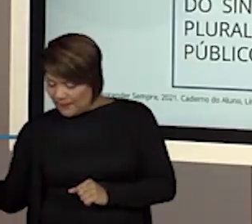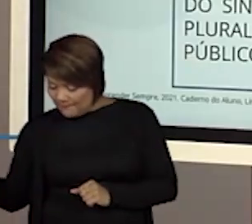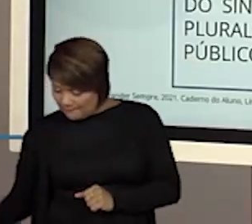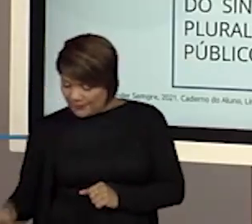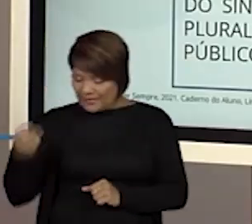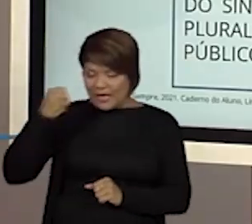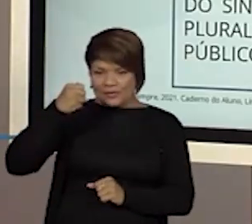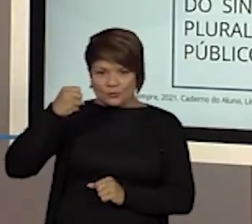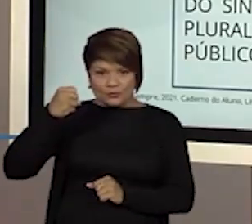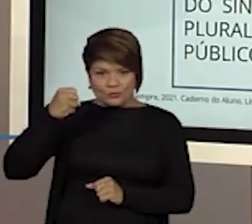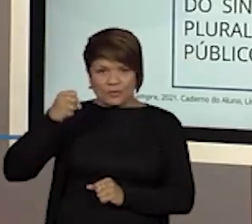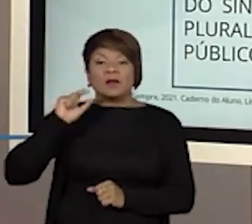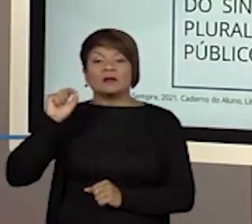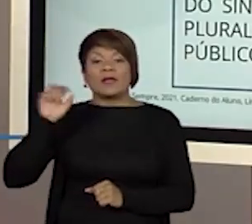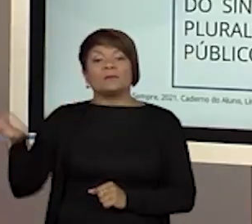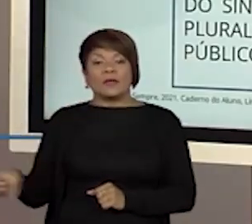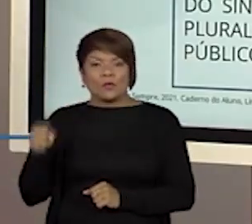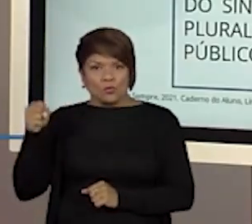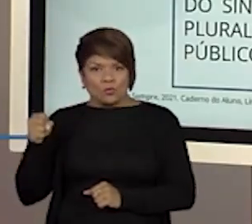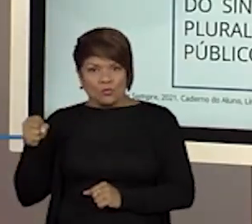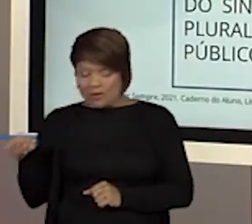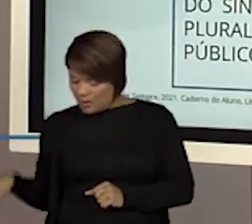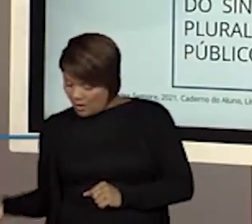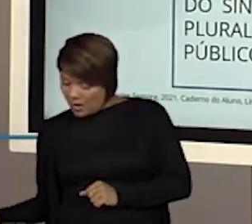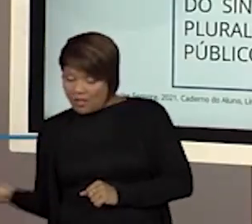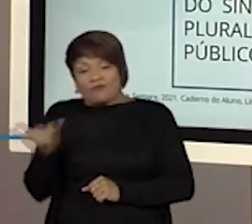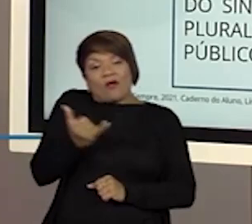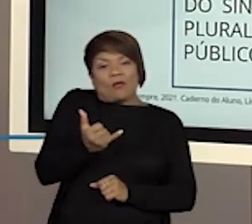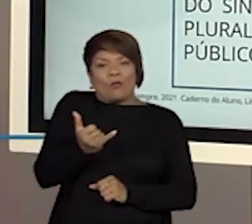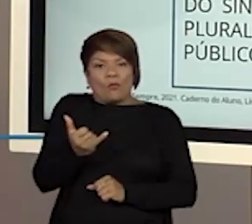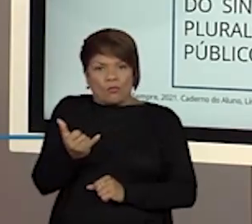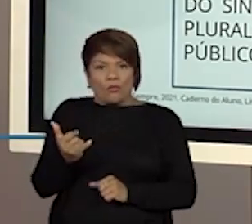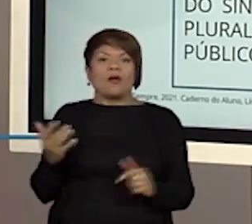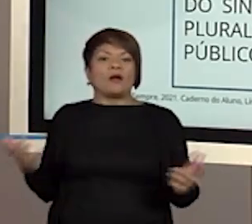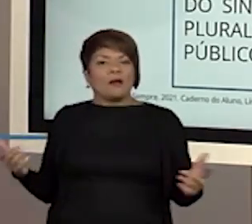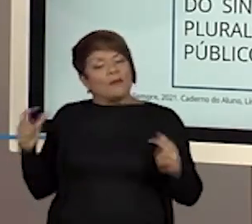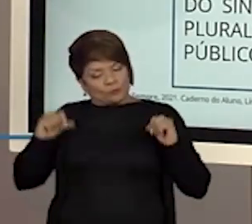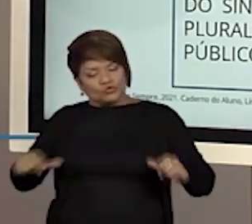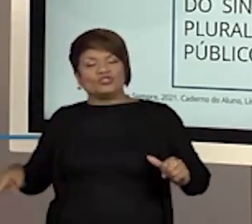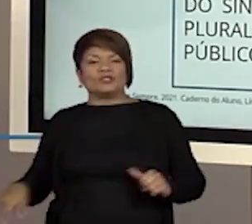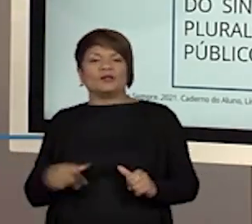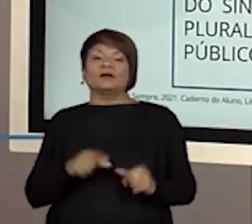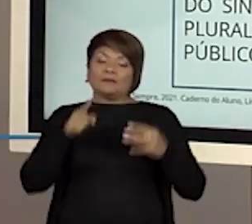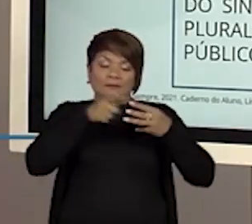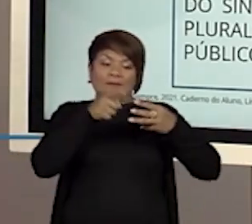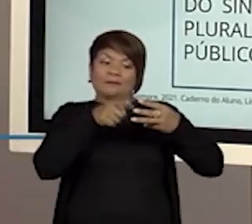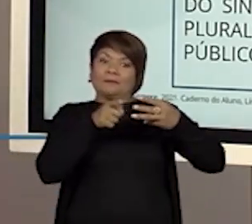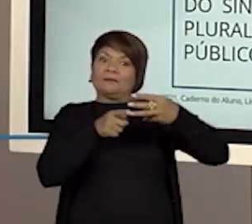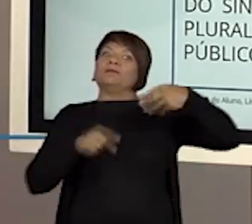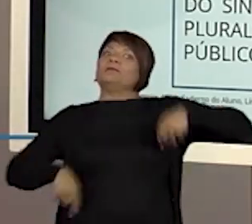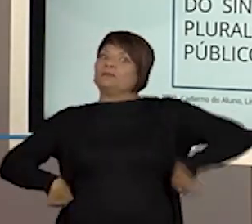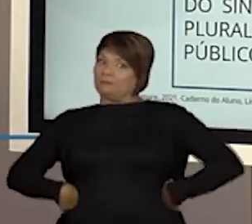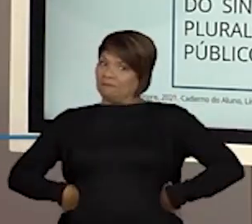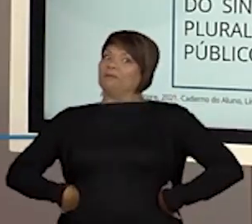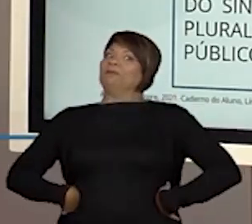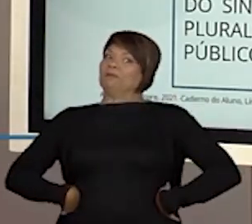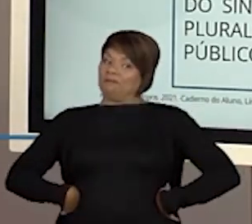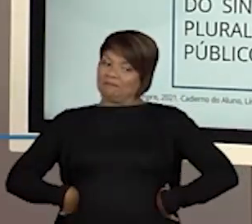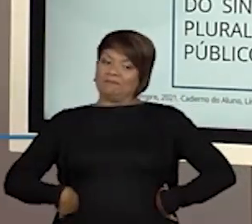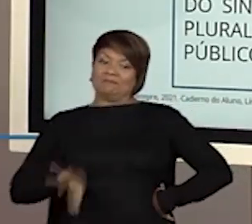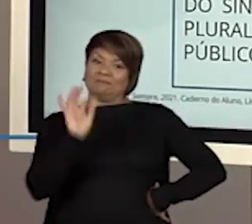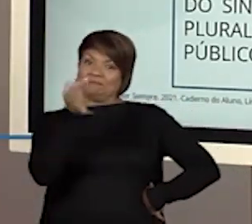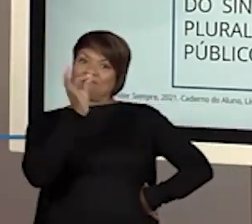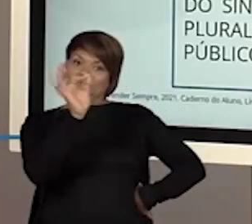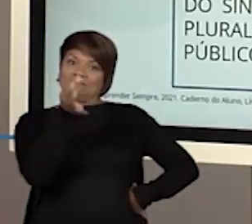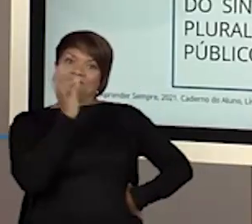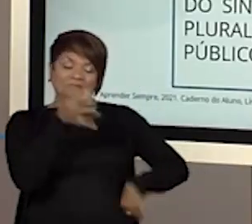Vermelho? Sempre contada por um narrador. Ele não faz parte da história, ele descreve todos os personagens da